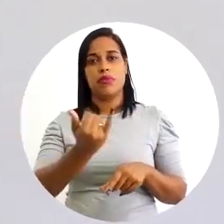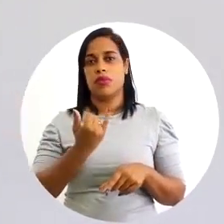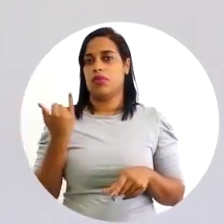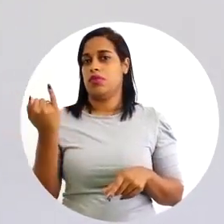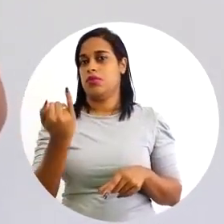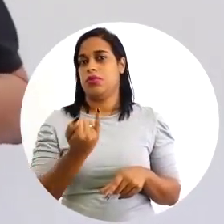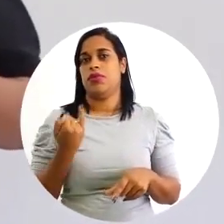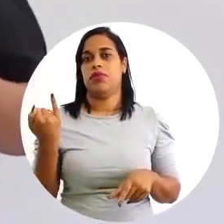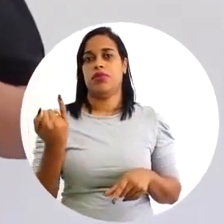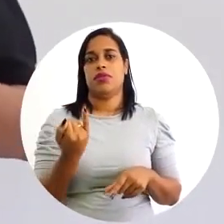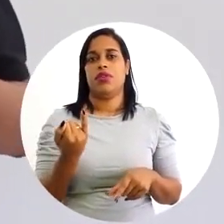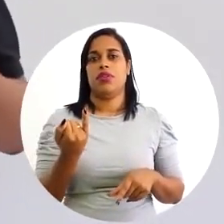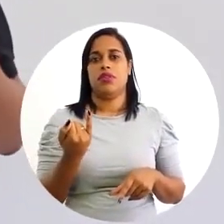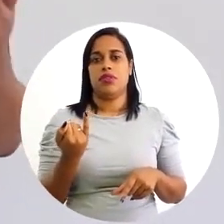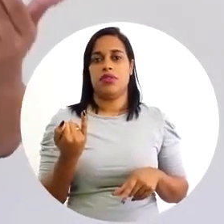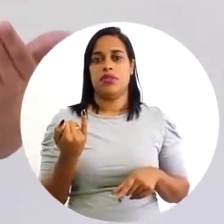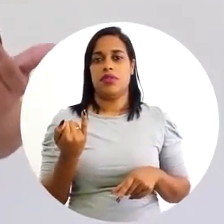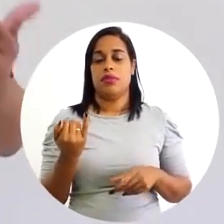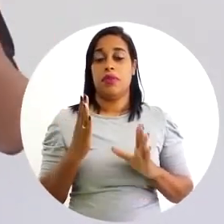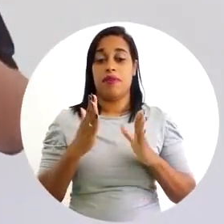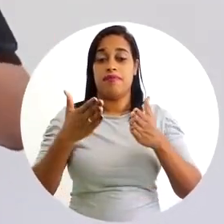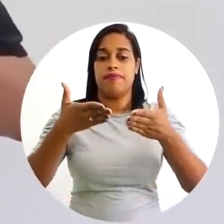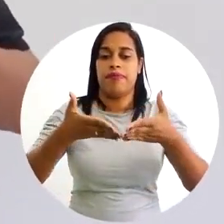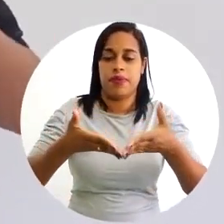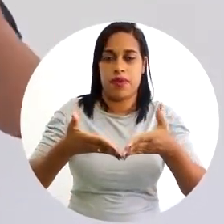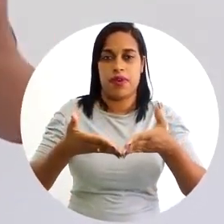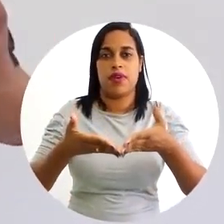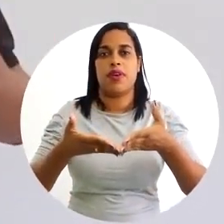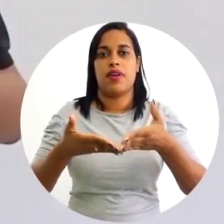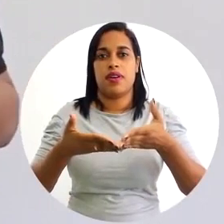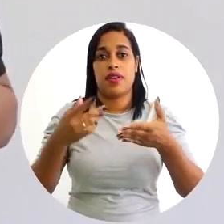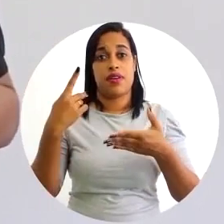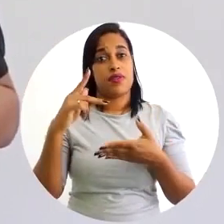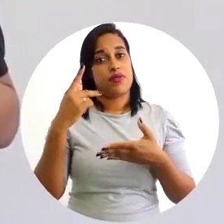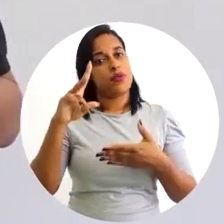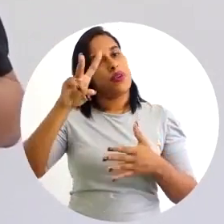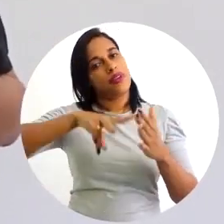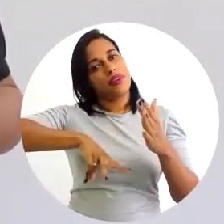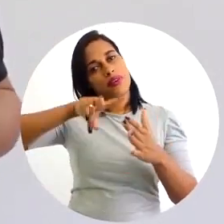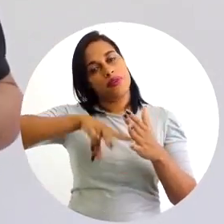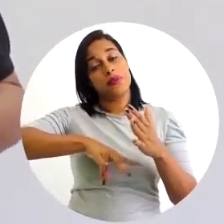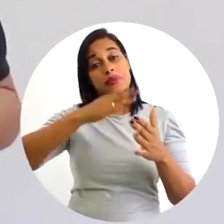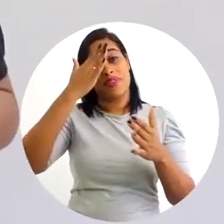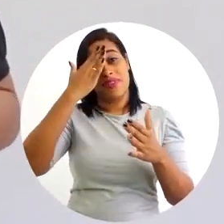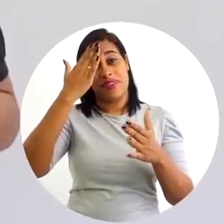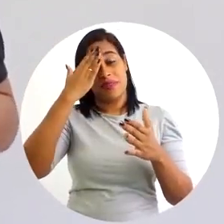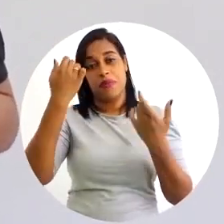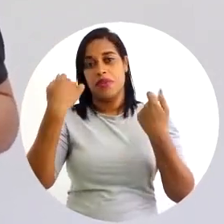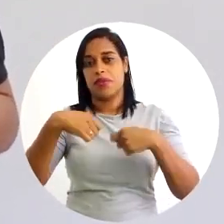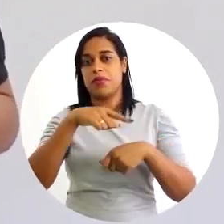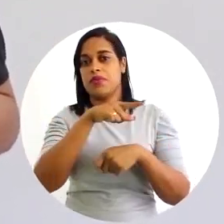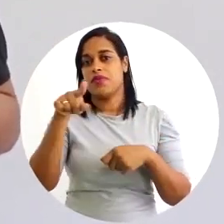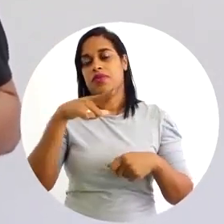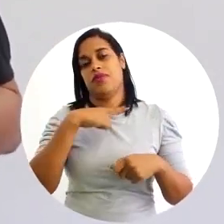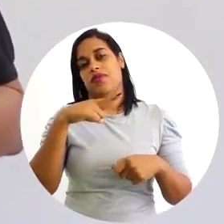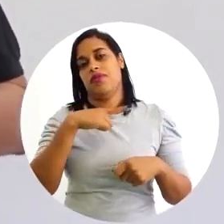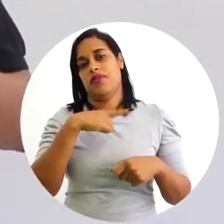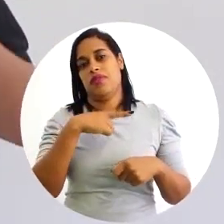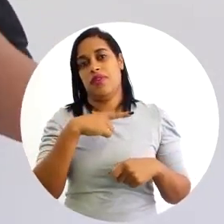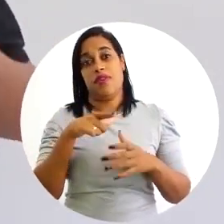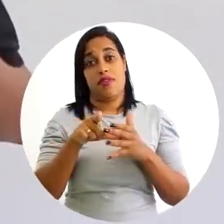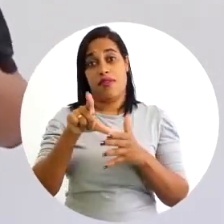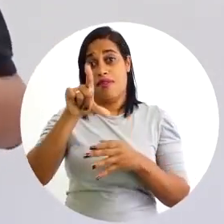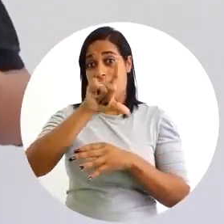importante para poder direcionar a sua leitura, o entendimento que você vai ter sobre esse texto.